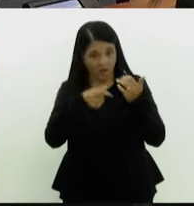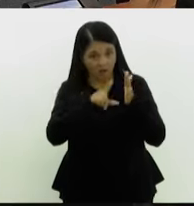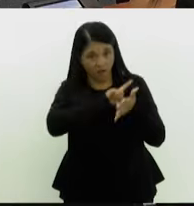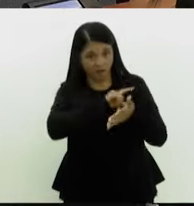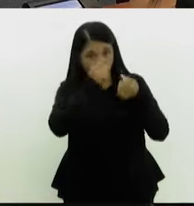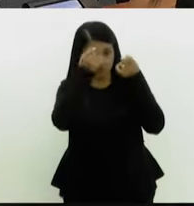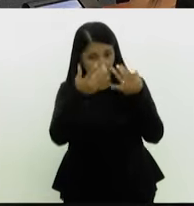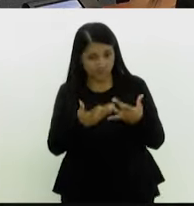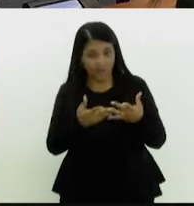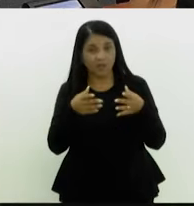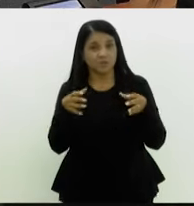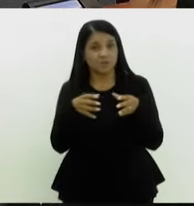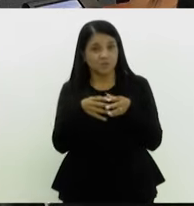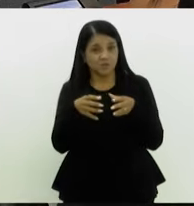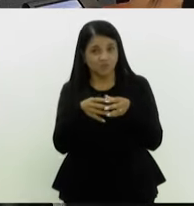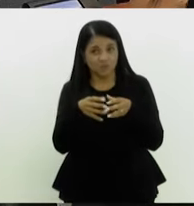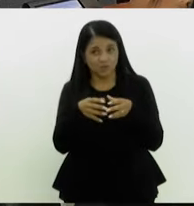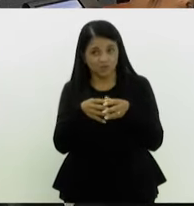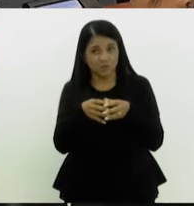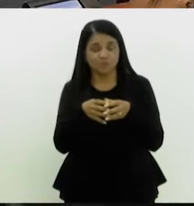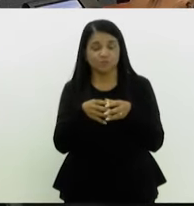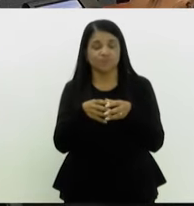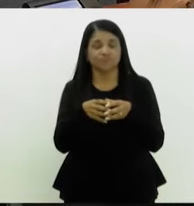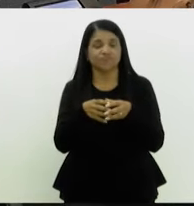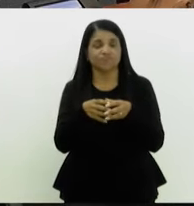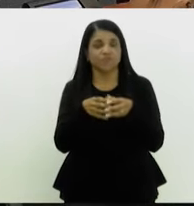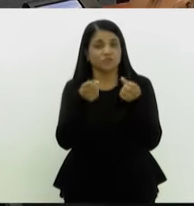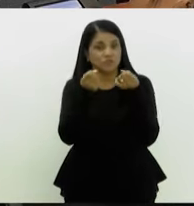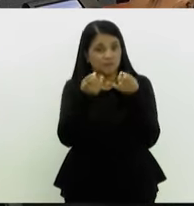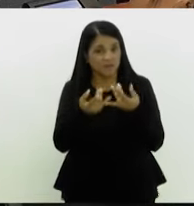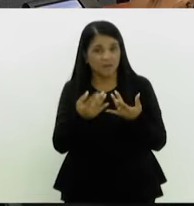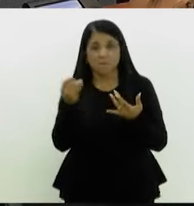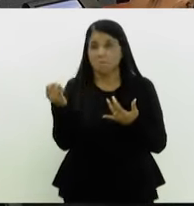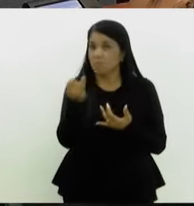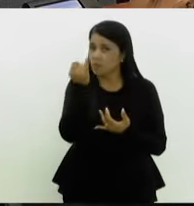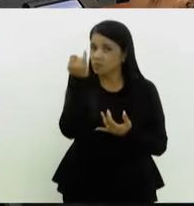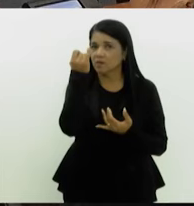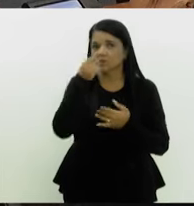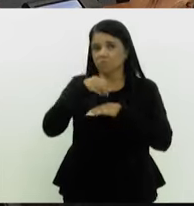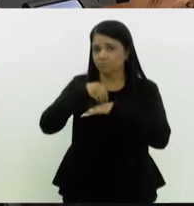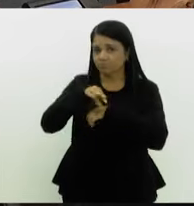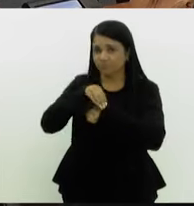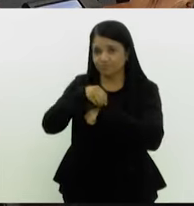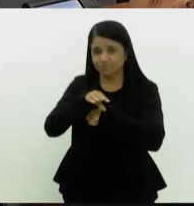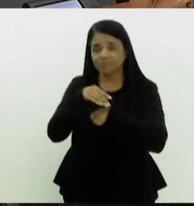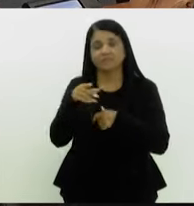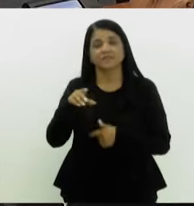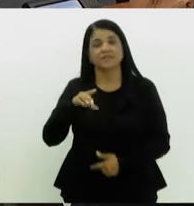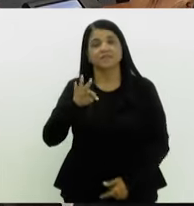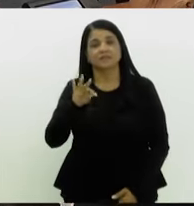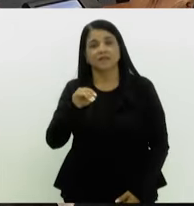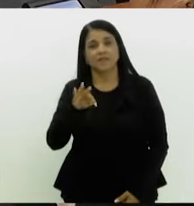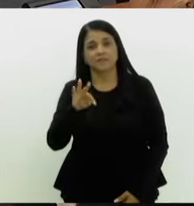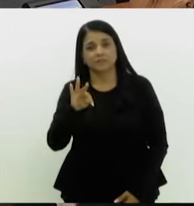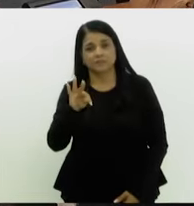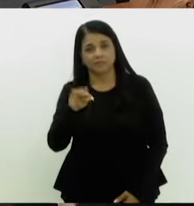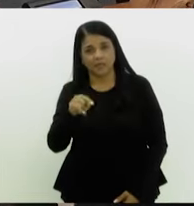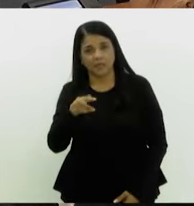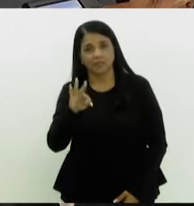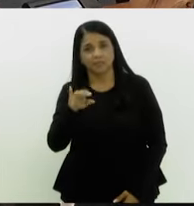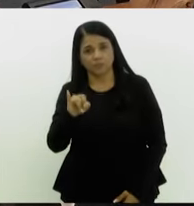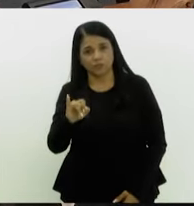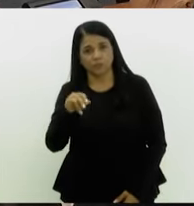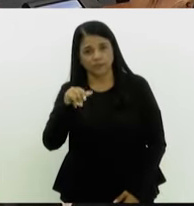caravana eu acho que isso é muito importante eh Tatiana e a nossa Adriana querida que a gente tem na